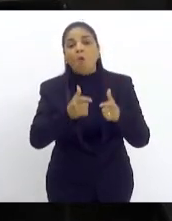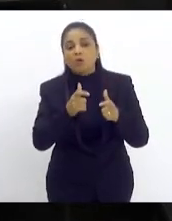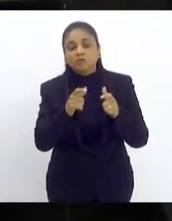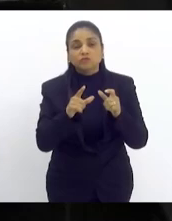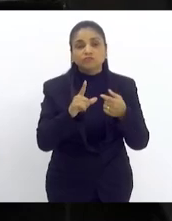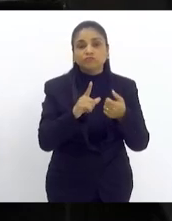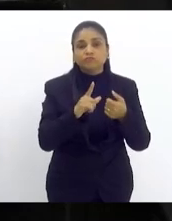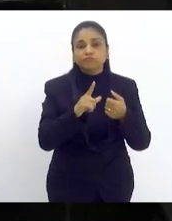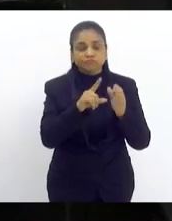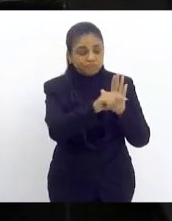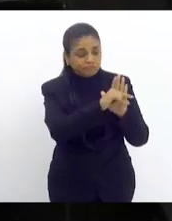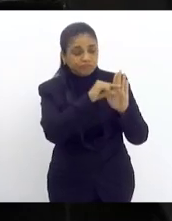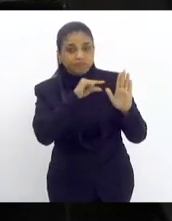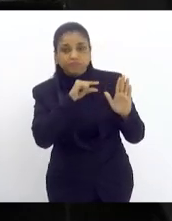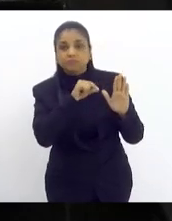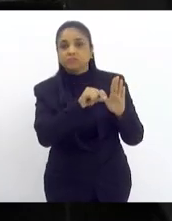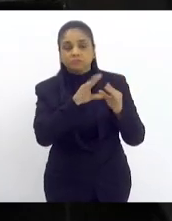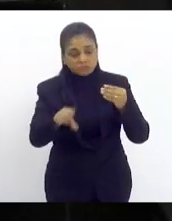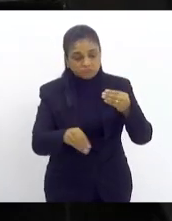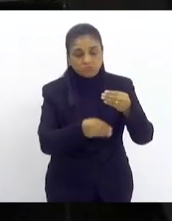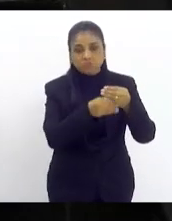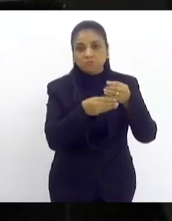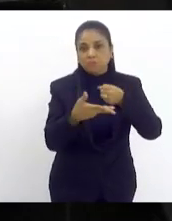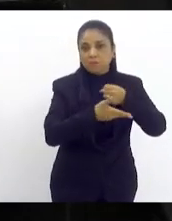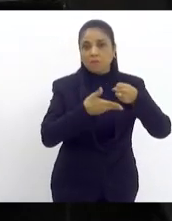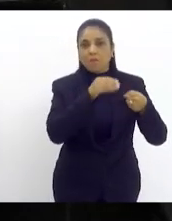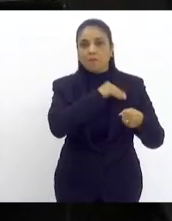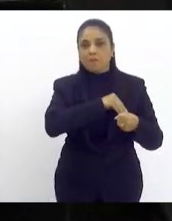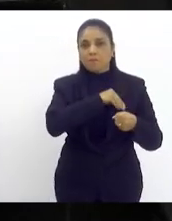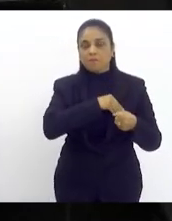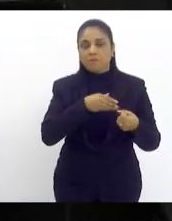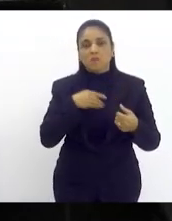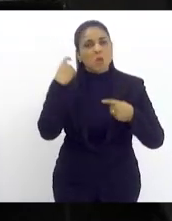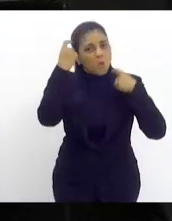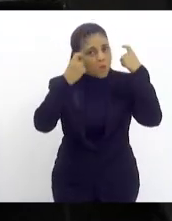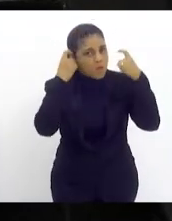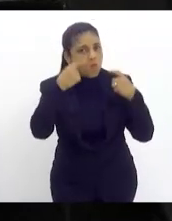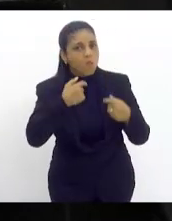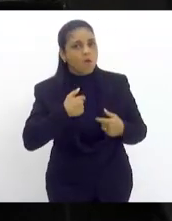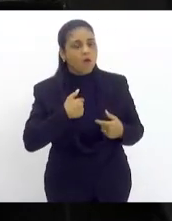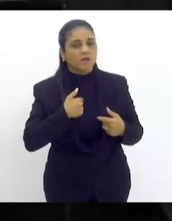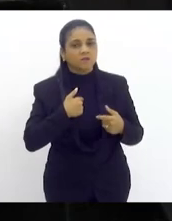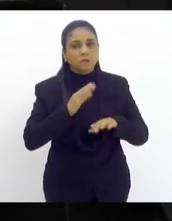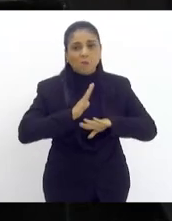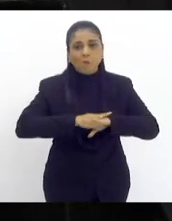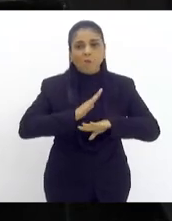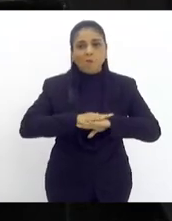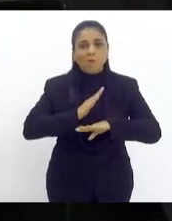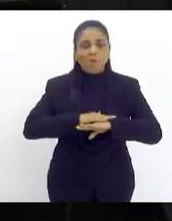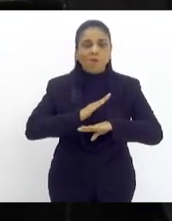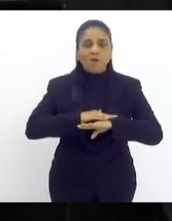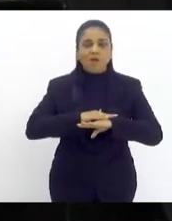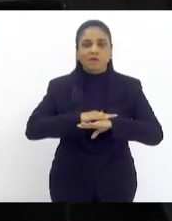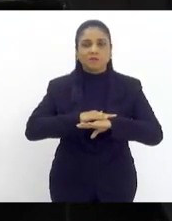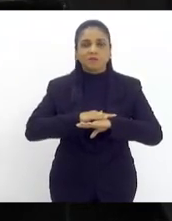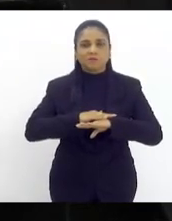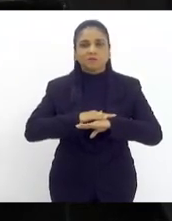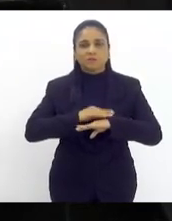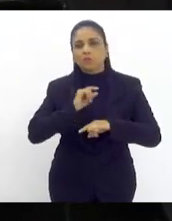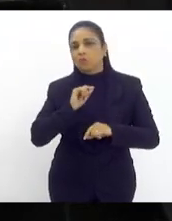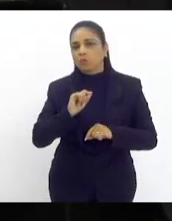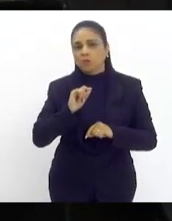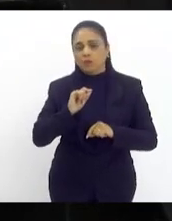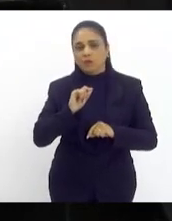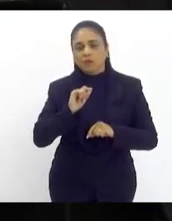e isso me preocupa muito nesse primeiro momento que nós temos é uma